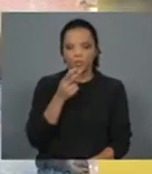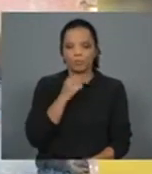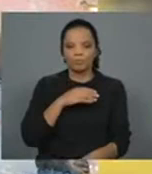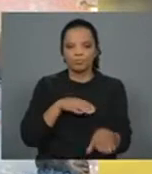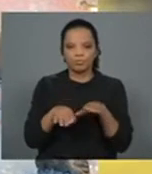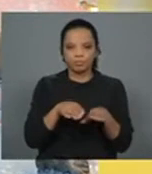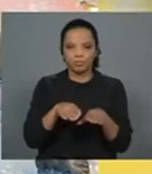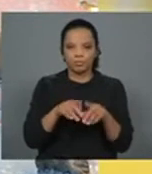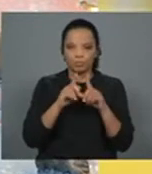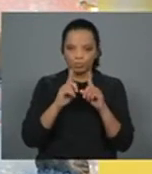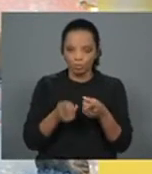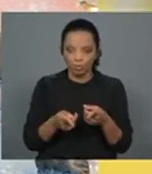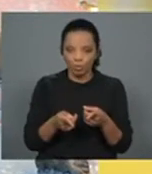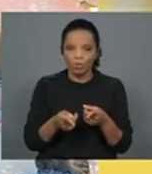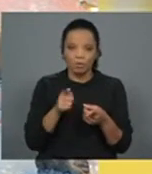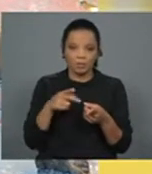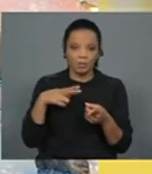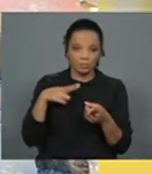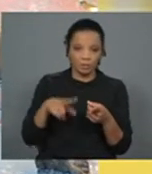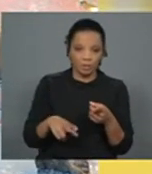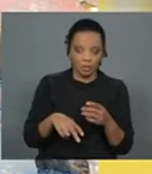moderna nasceu, e em Portugal, em